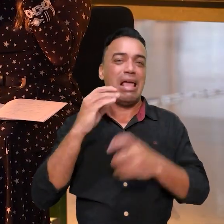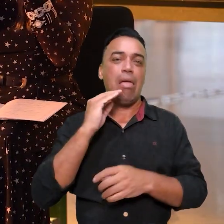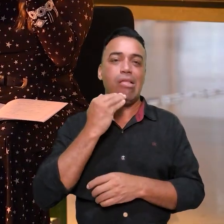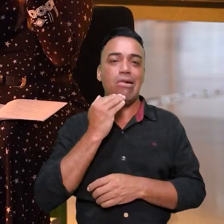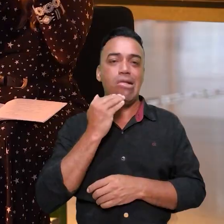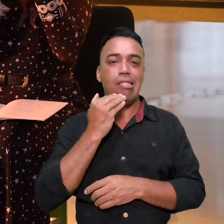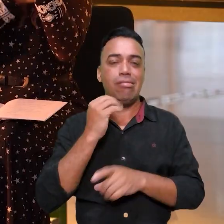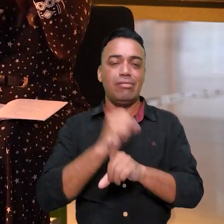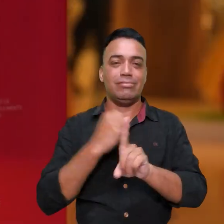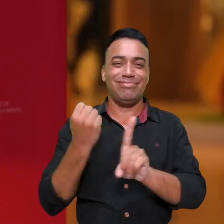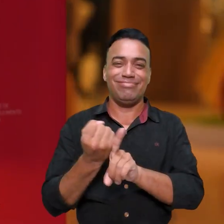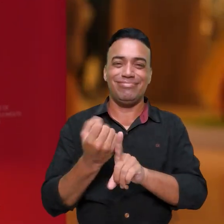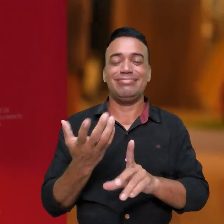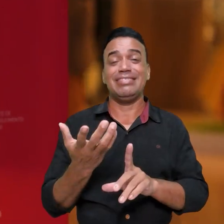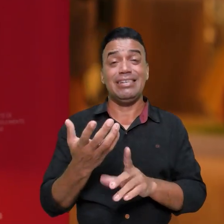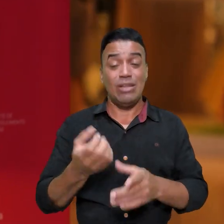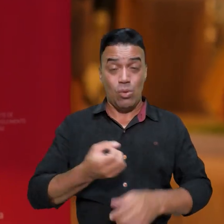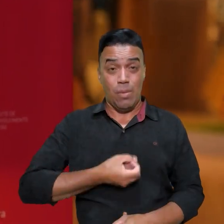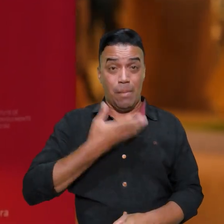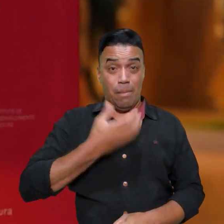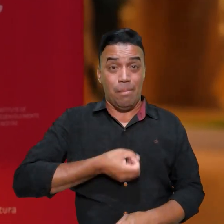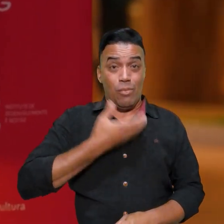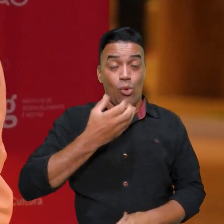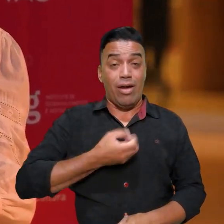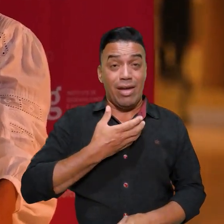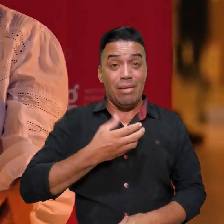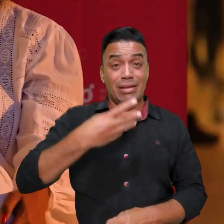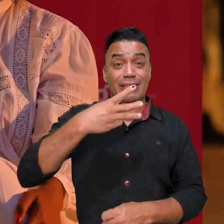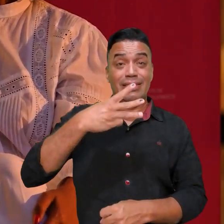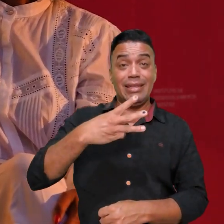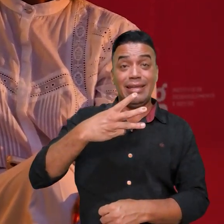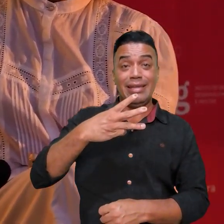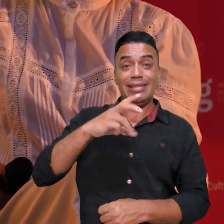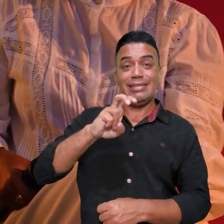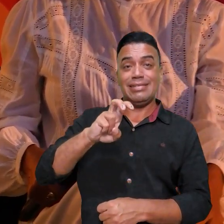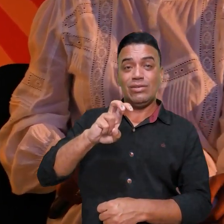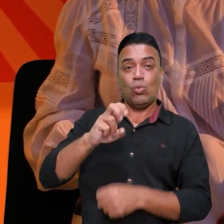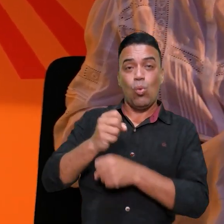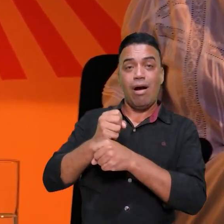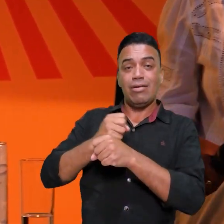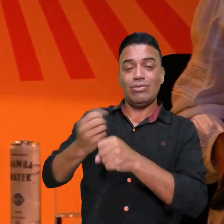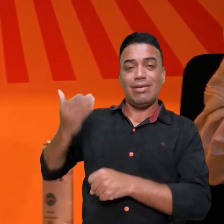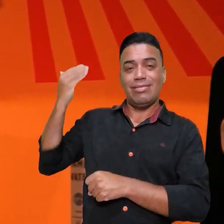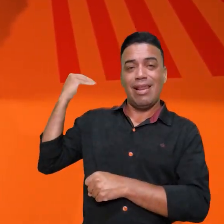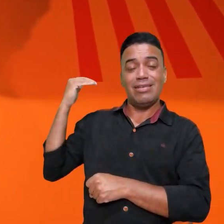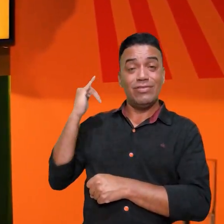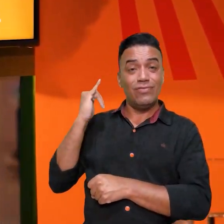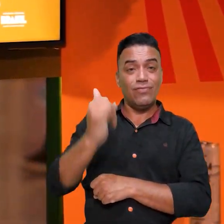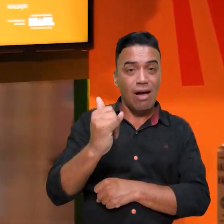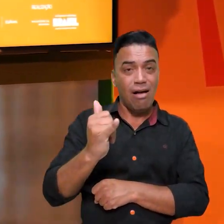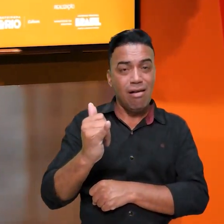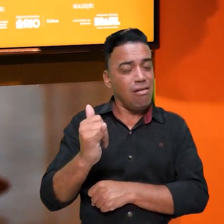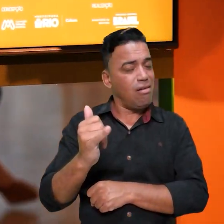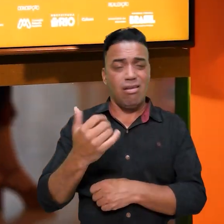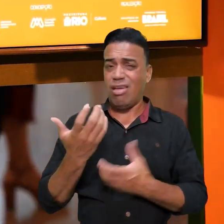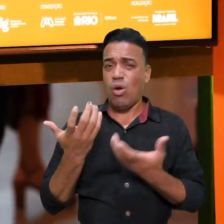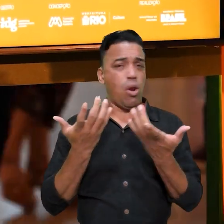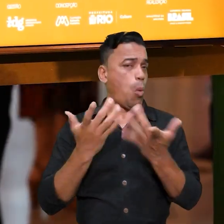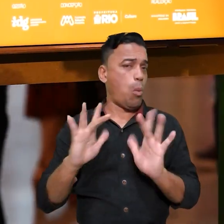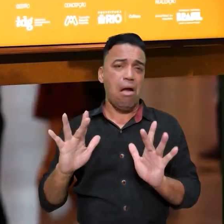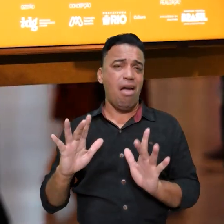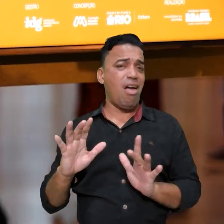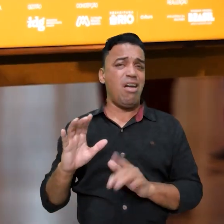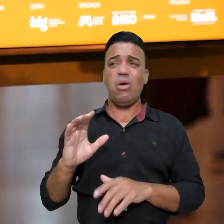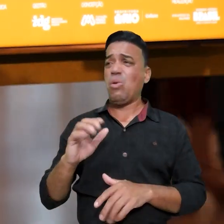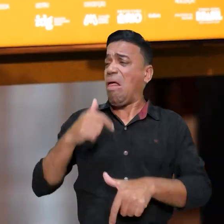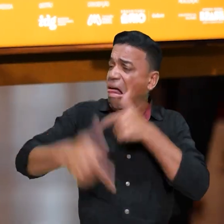Então, que esse poema, 35 anos atrás, falou, espera aí, eu não quero